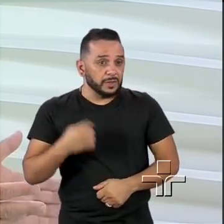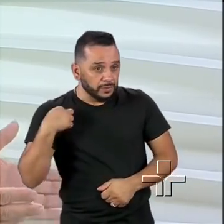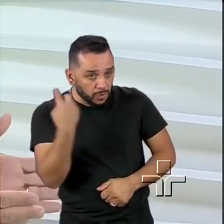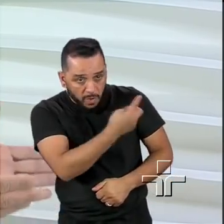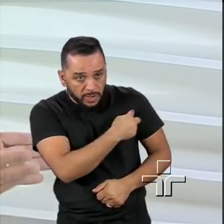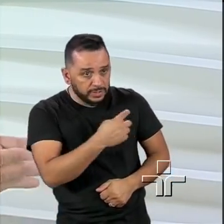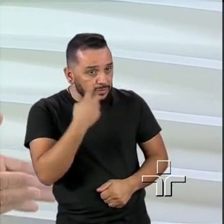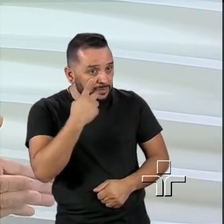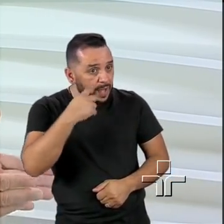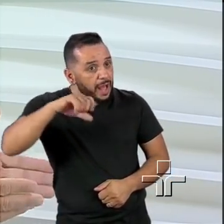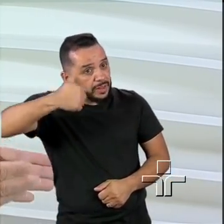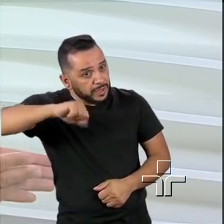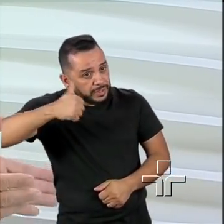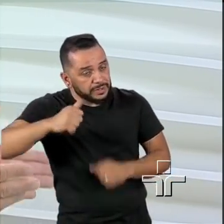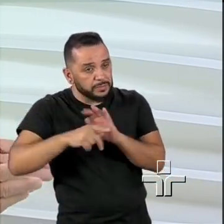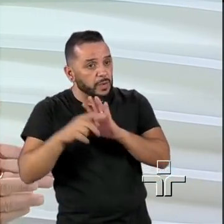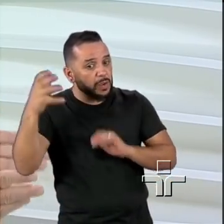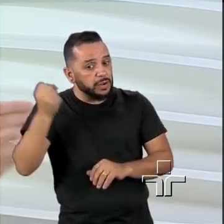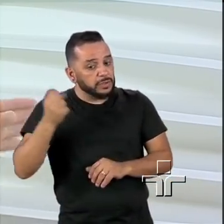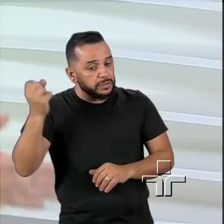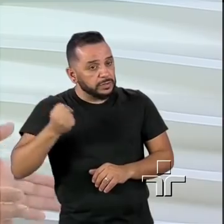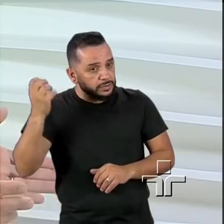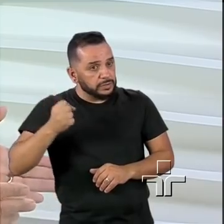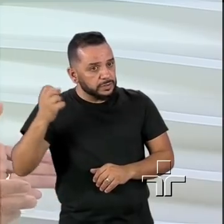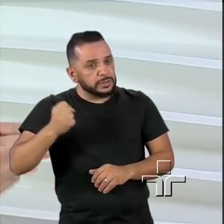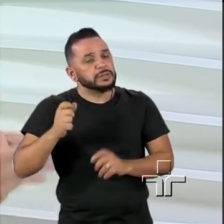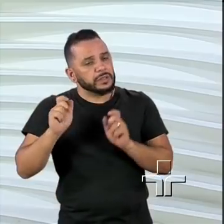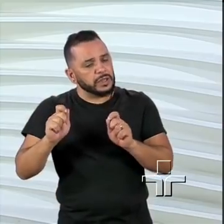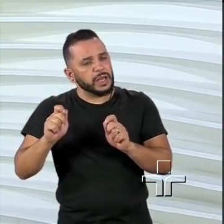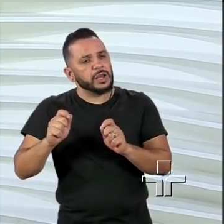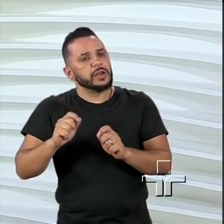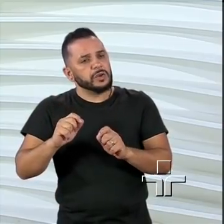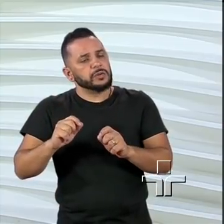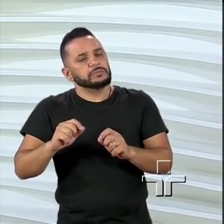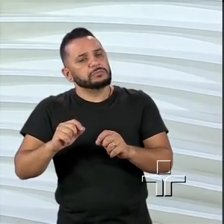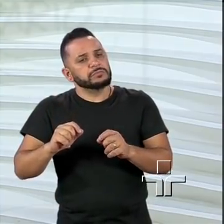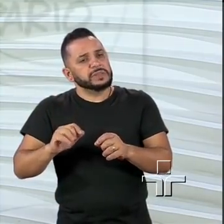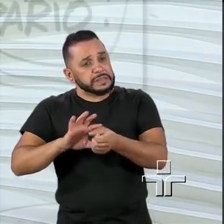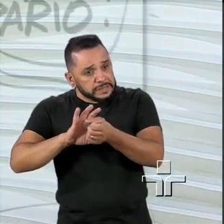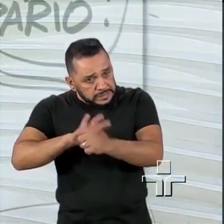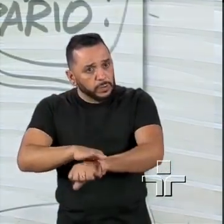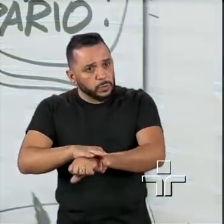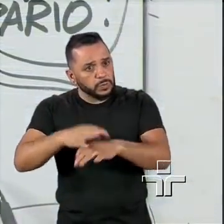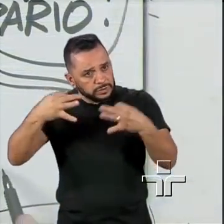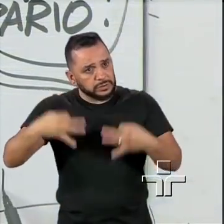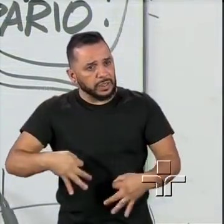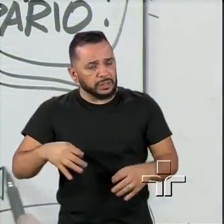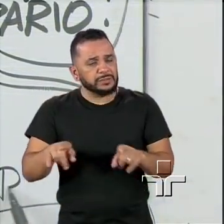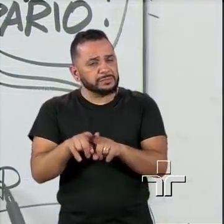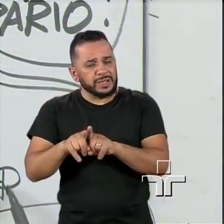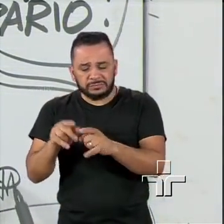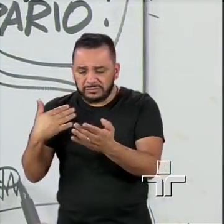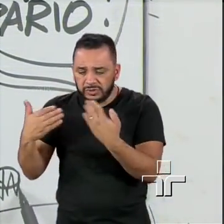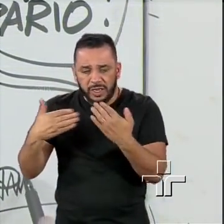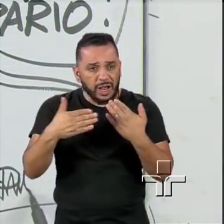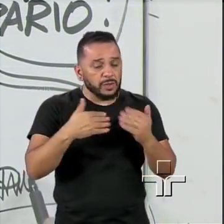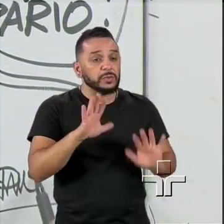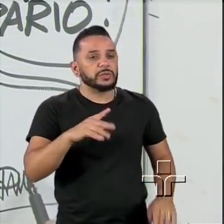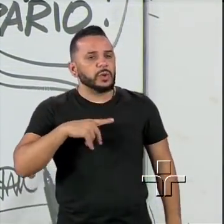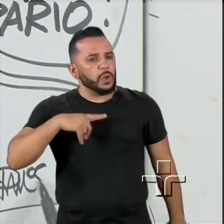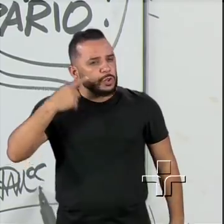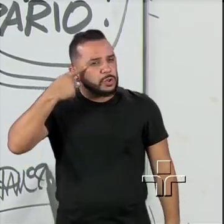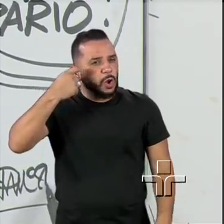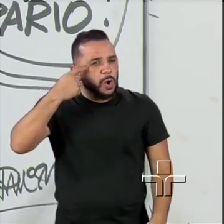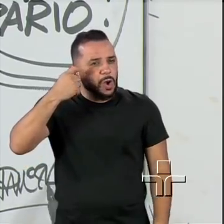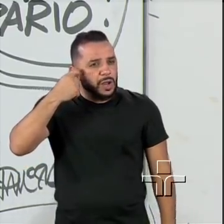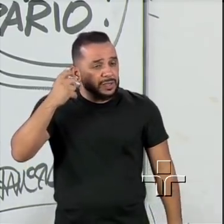Previdência. Nós precisamos ter uma Previdência que seja sustentável, acima de tudo, e num processo de diálogo. O que o Dória tentou fazer aqui na cidade